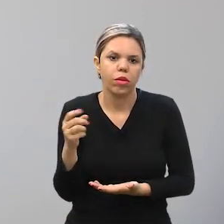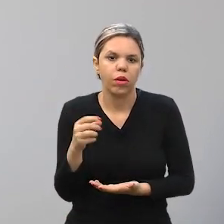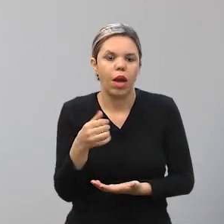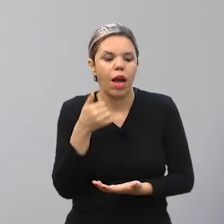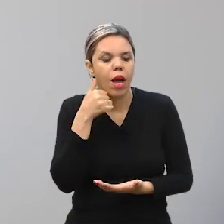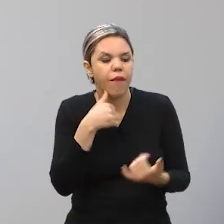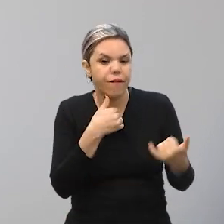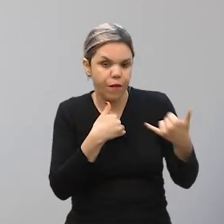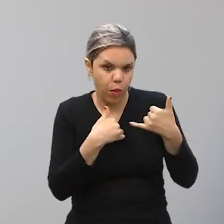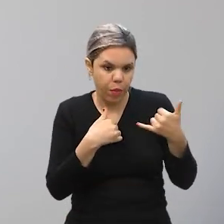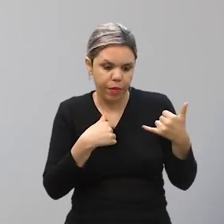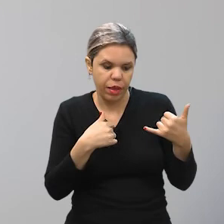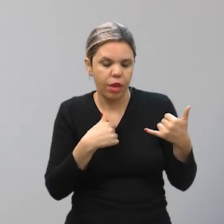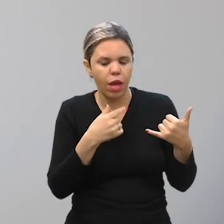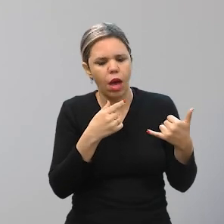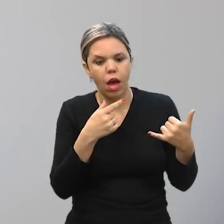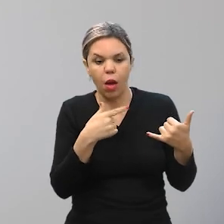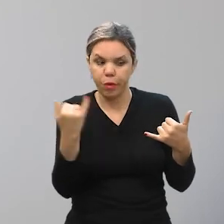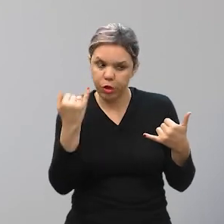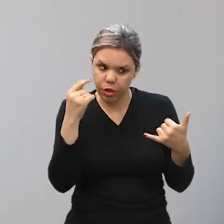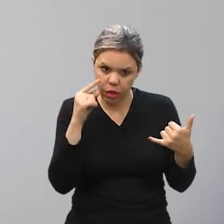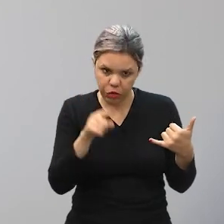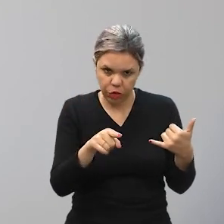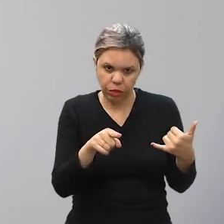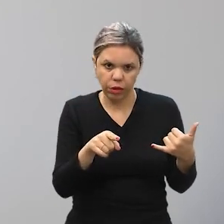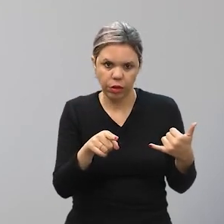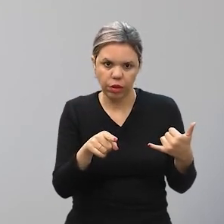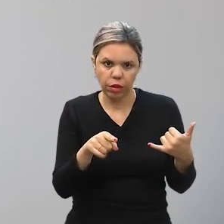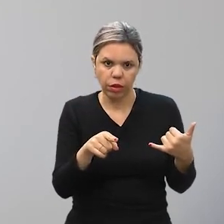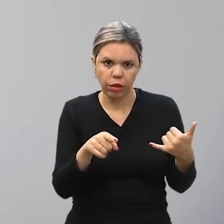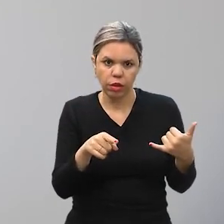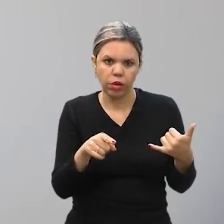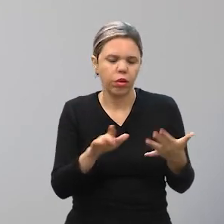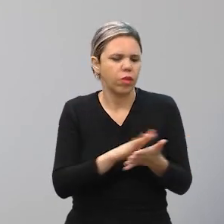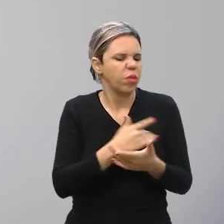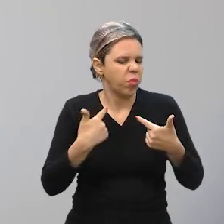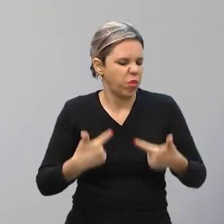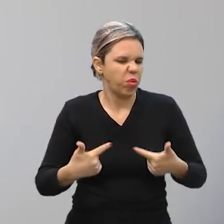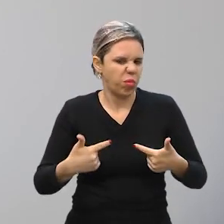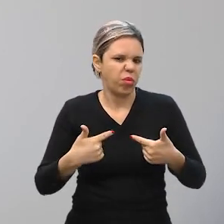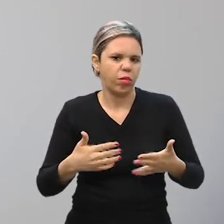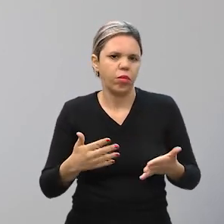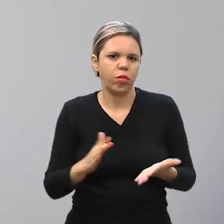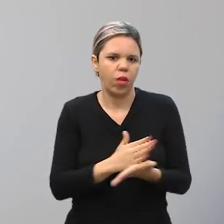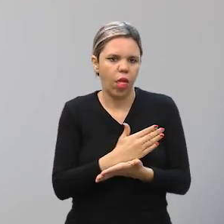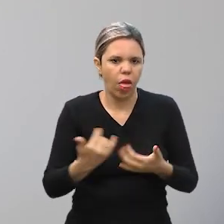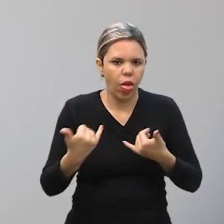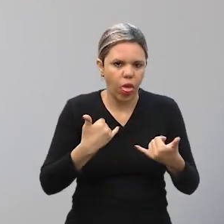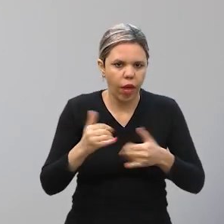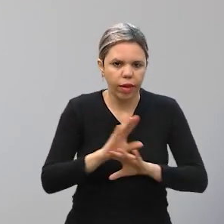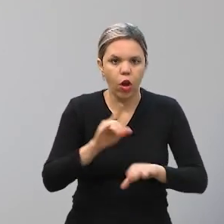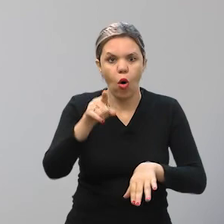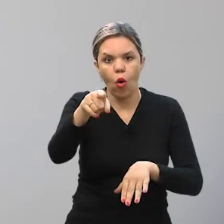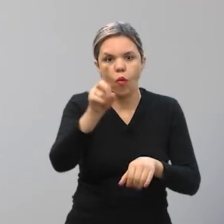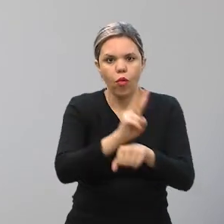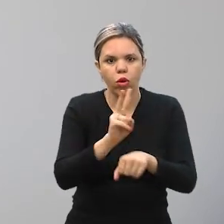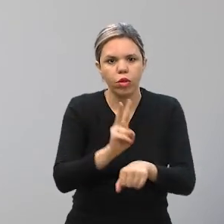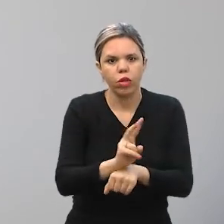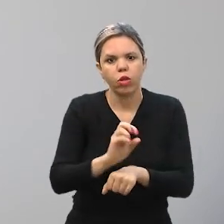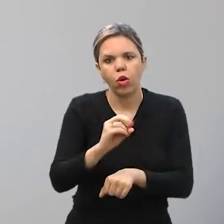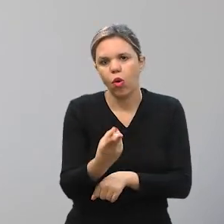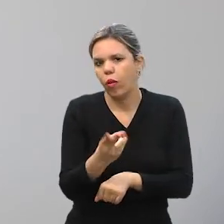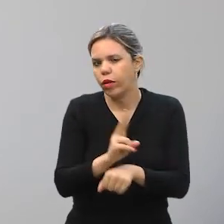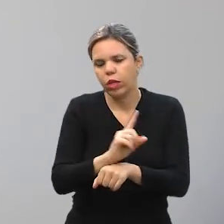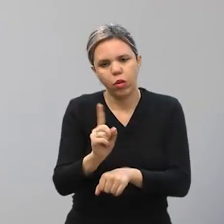Silvia, uma coisa importante, não me amole mais. Ou você cuida ou você